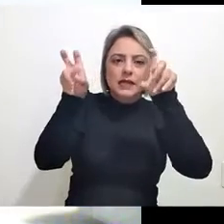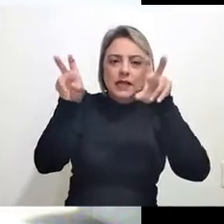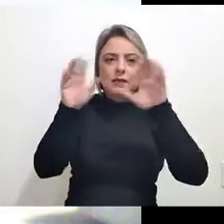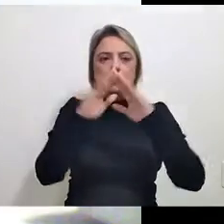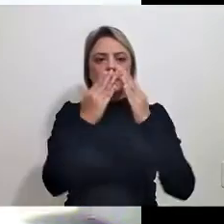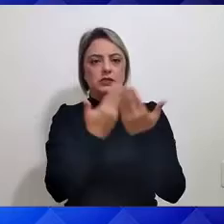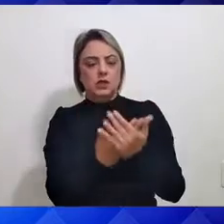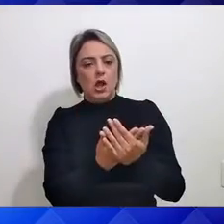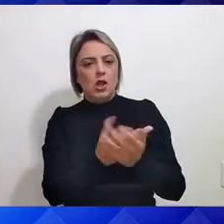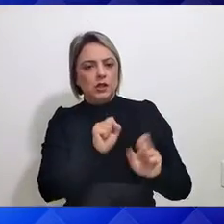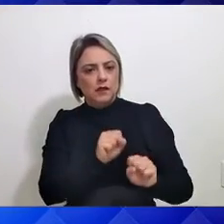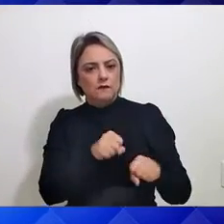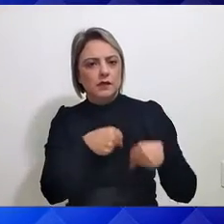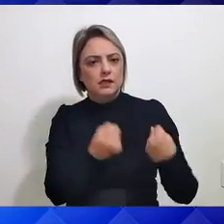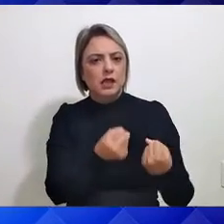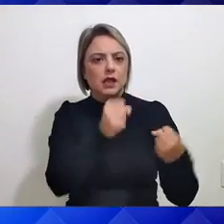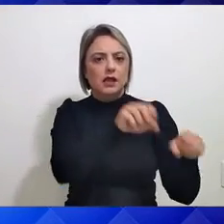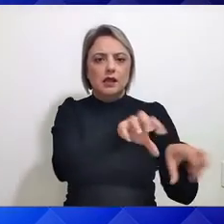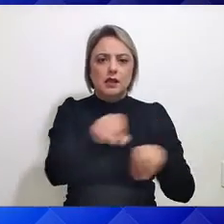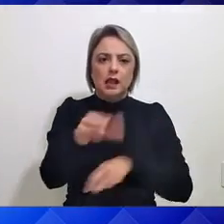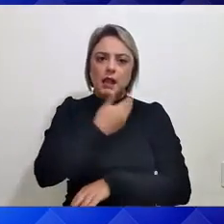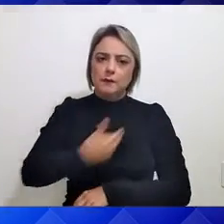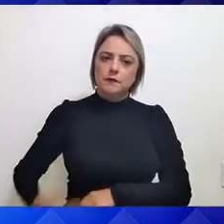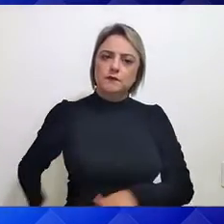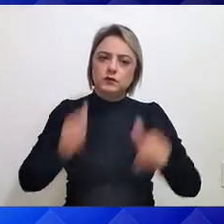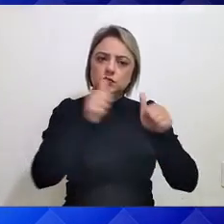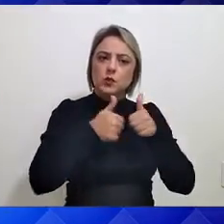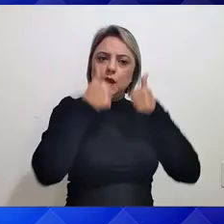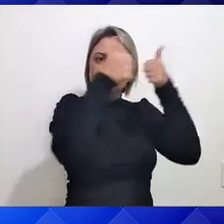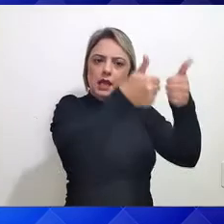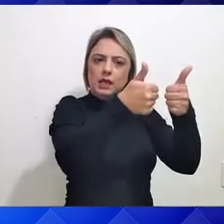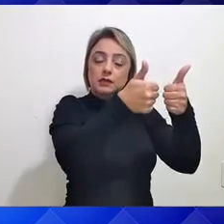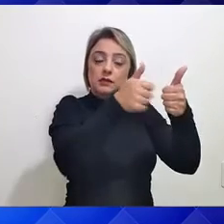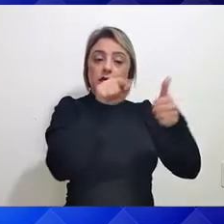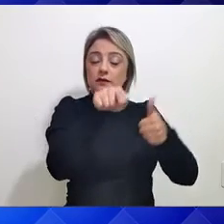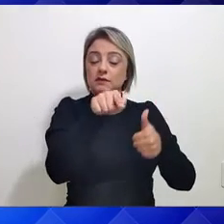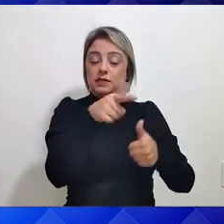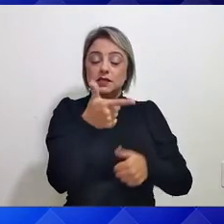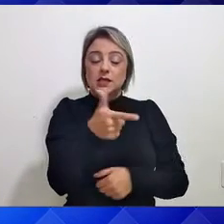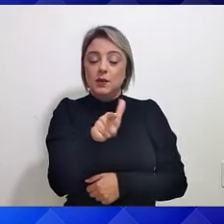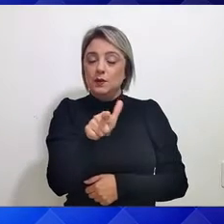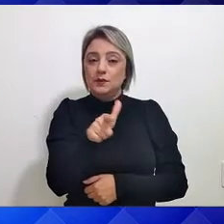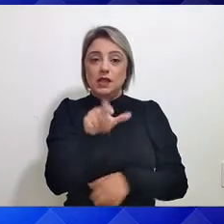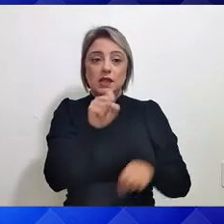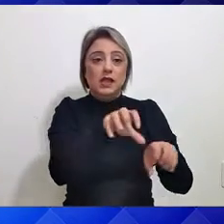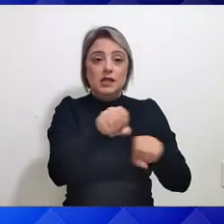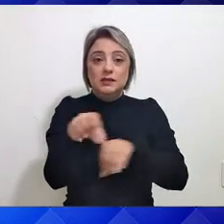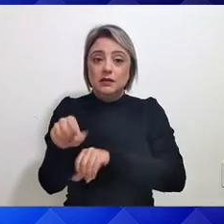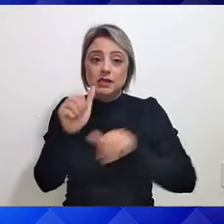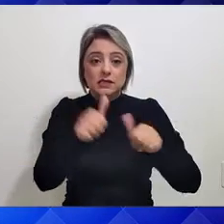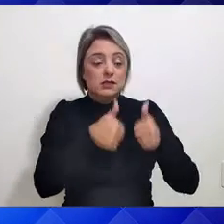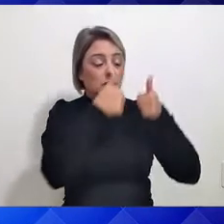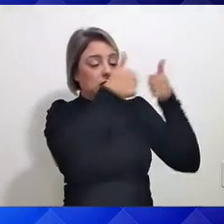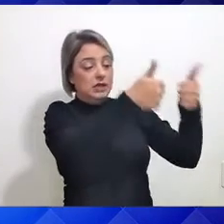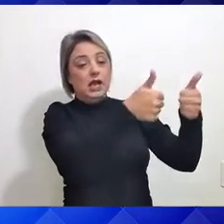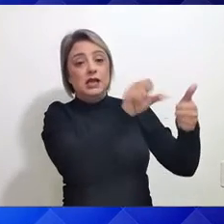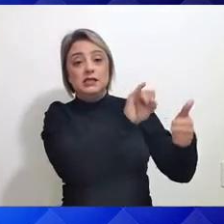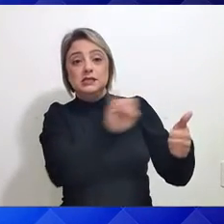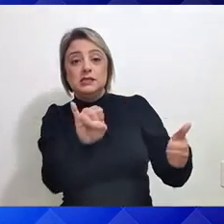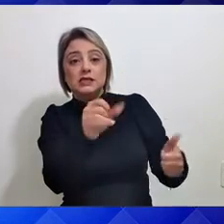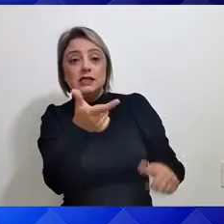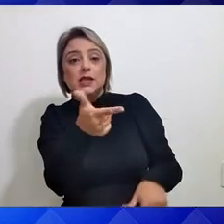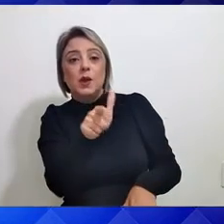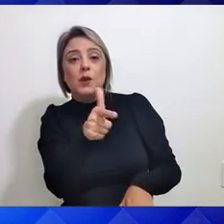a importância do conselho tutelar para um diretor e uma diretora de escola, às vezes desesperado diante de